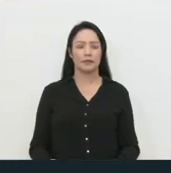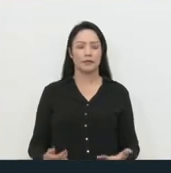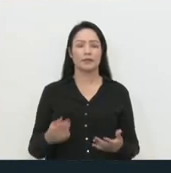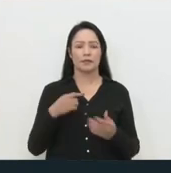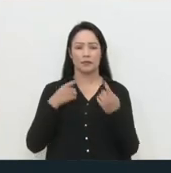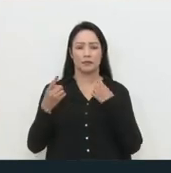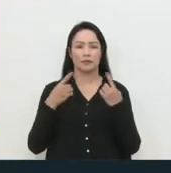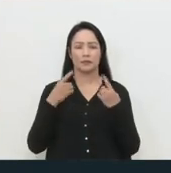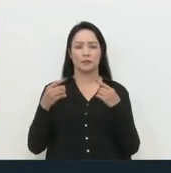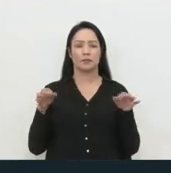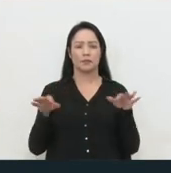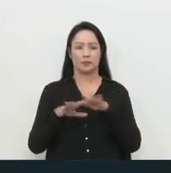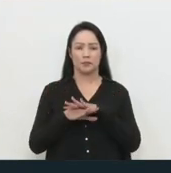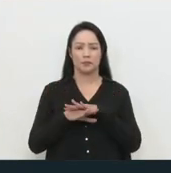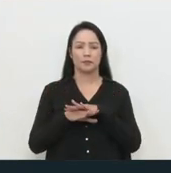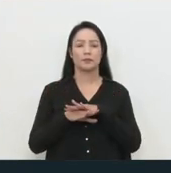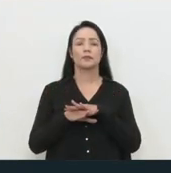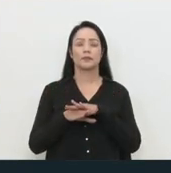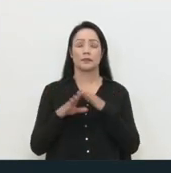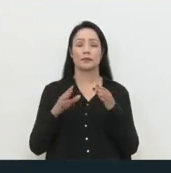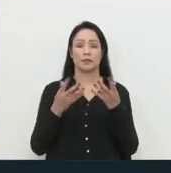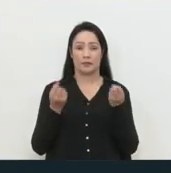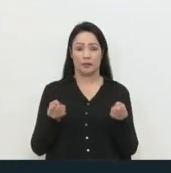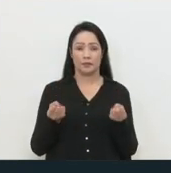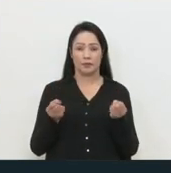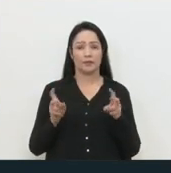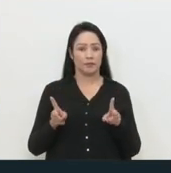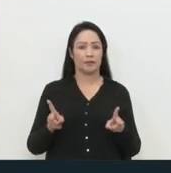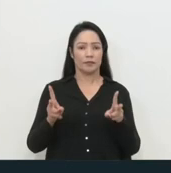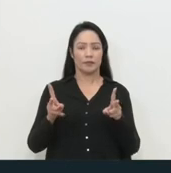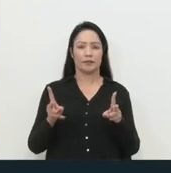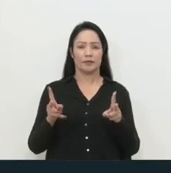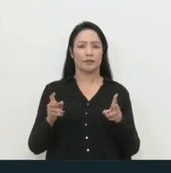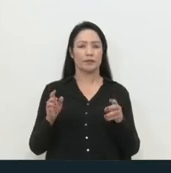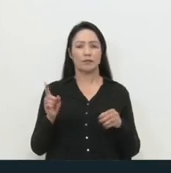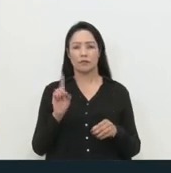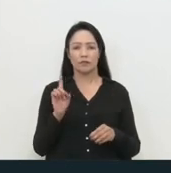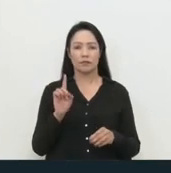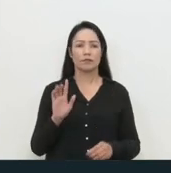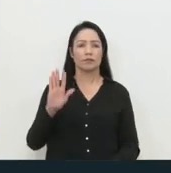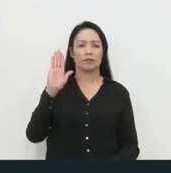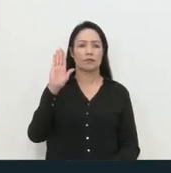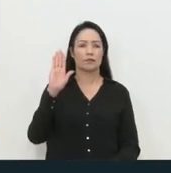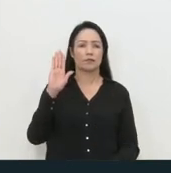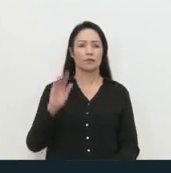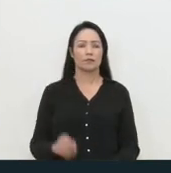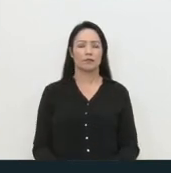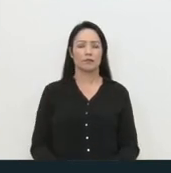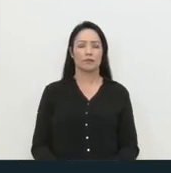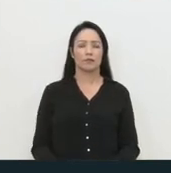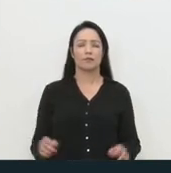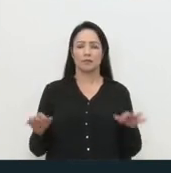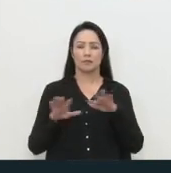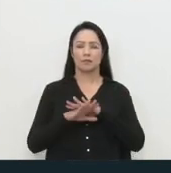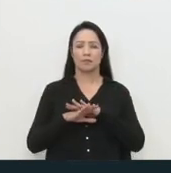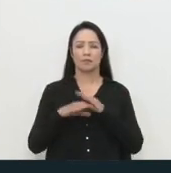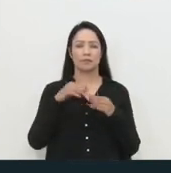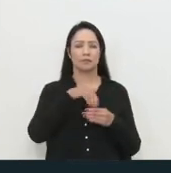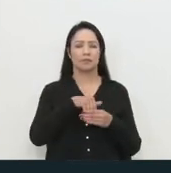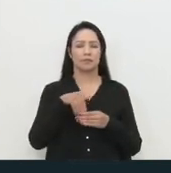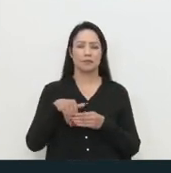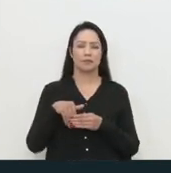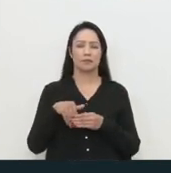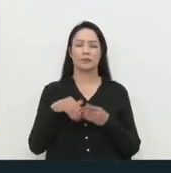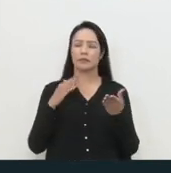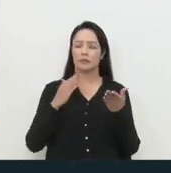em votação os vereadores favoráveis como estão e os contrários se manifestem encerrado a votação